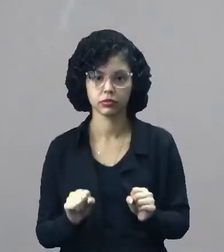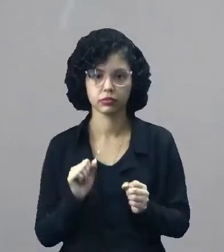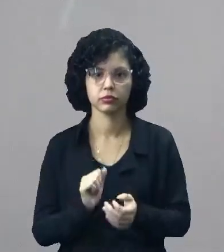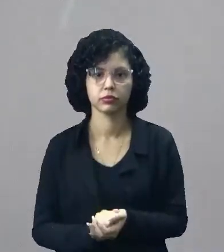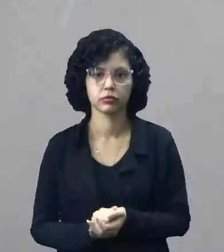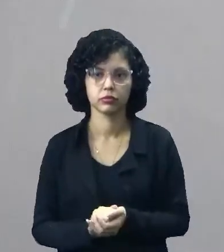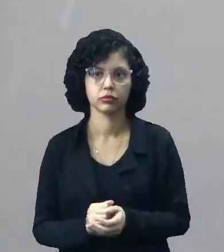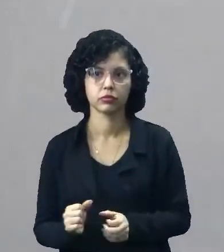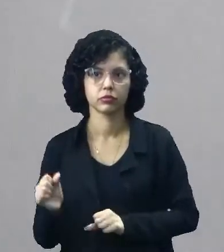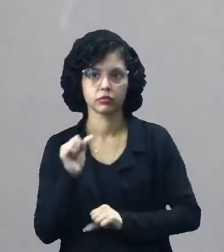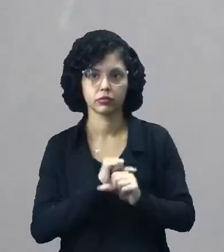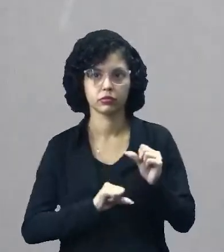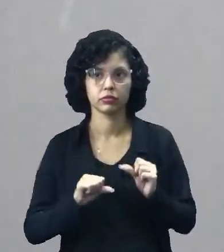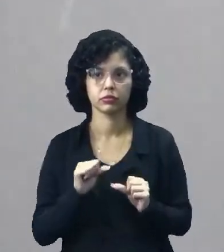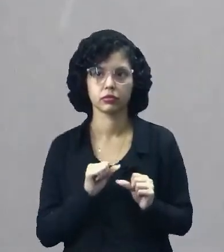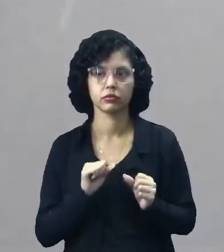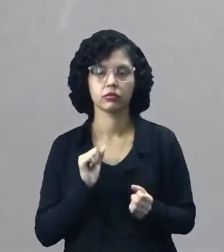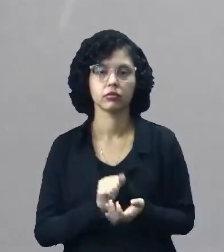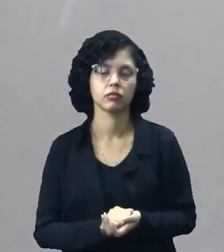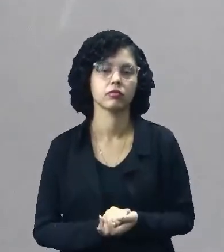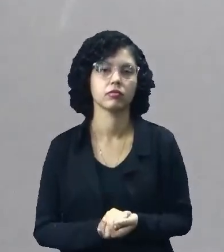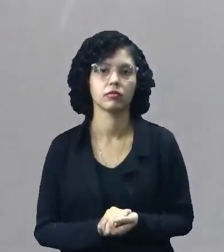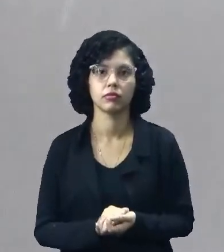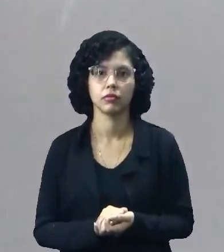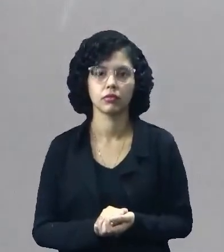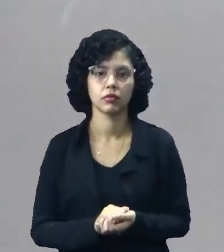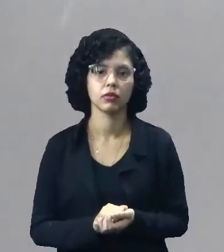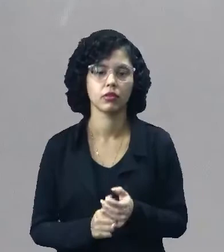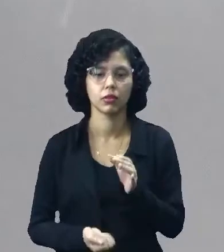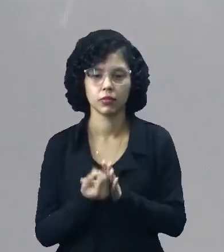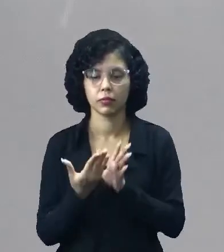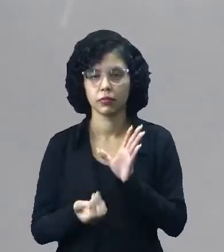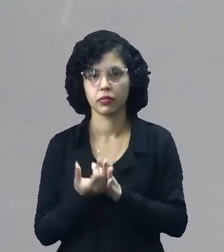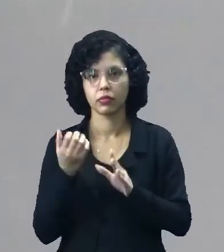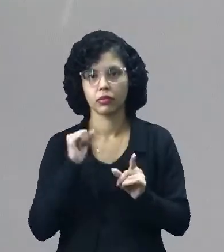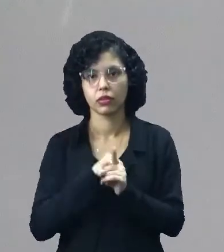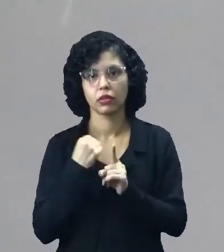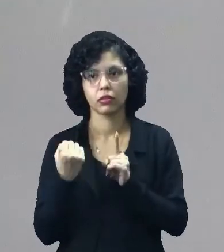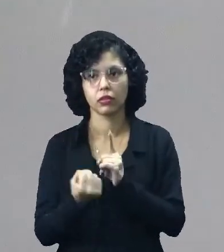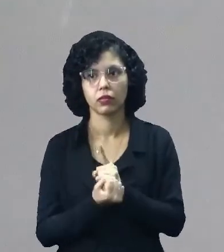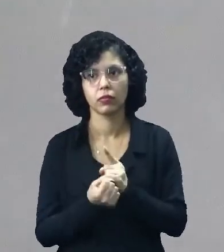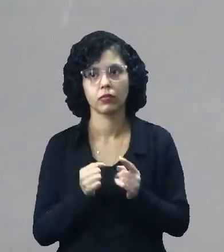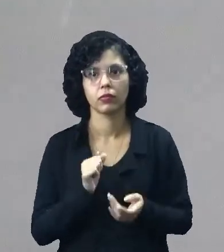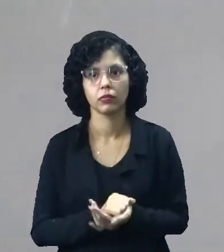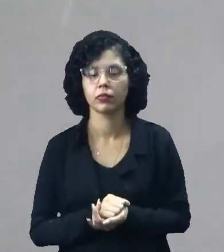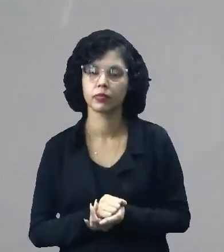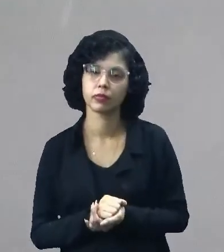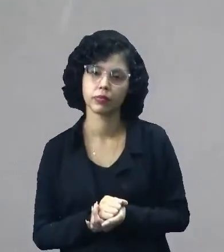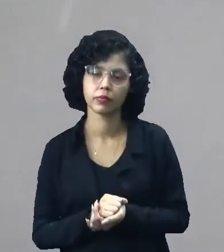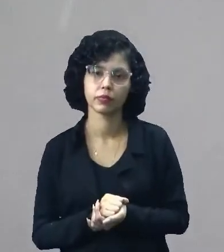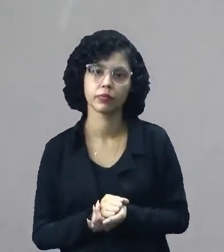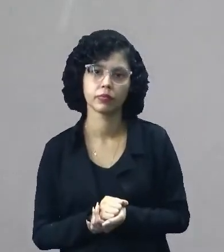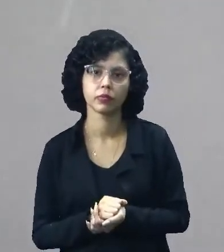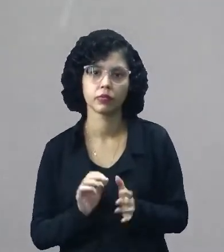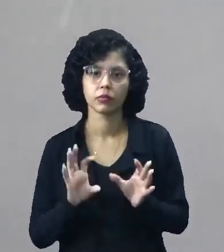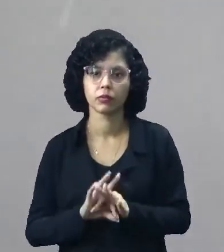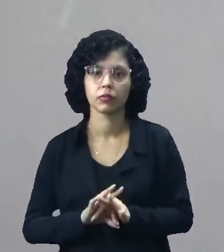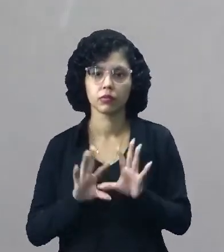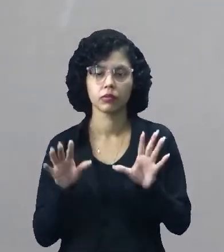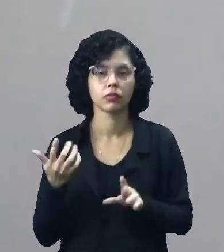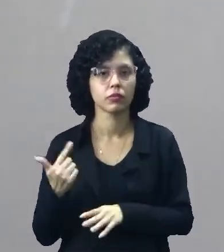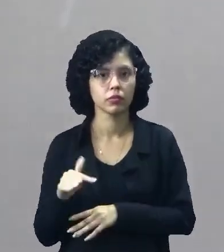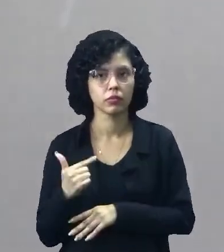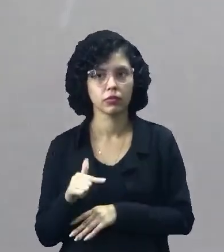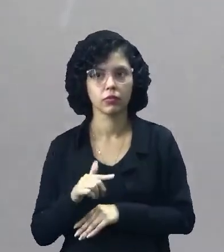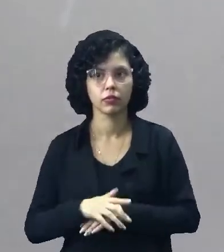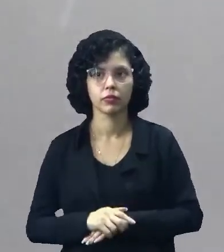a oposição aqui, né, do liberal, que seria o modo de produção socialista, né? Então, não existe liberdade nesses outros modos